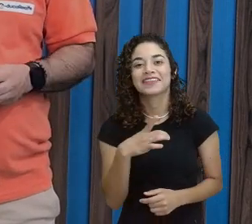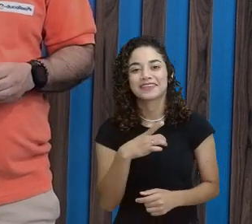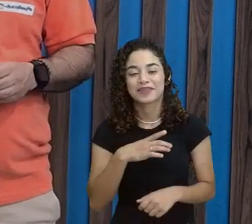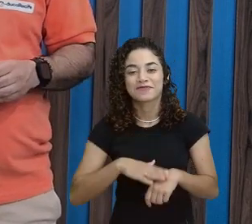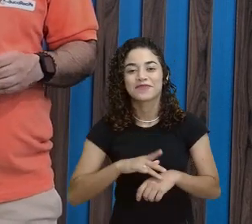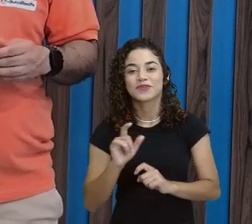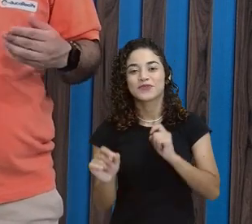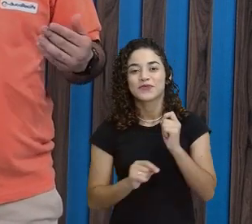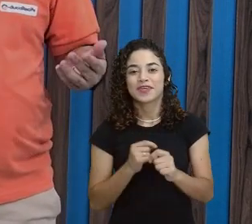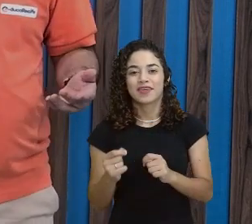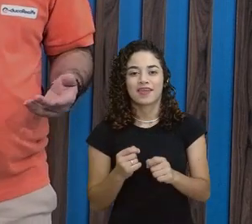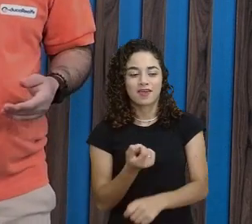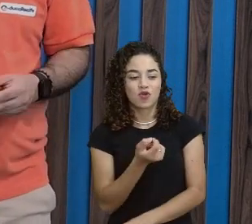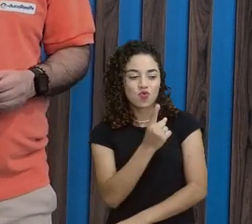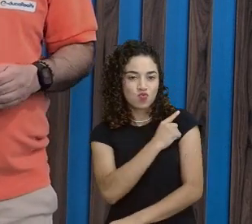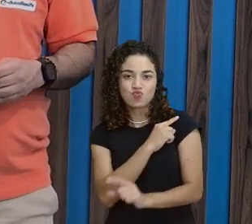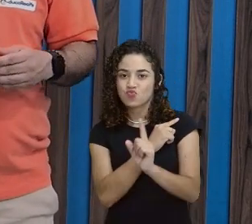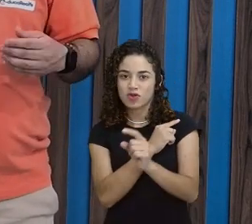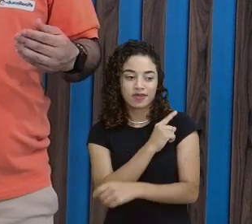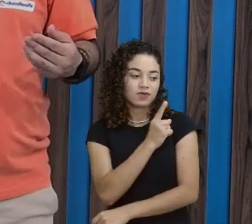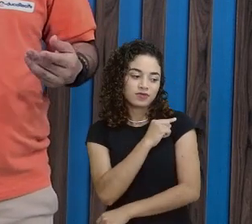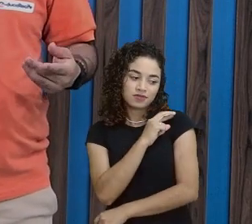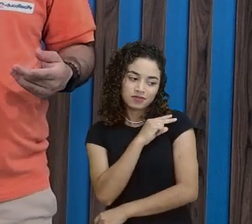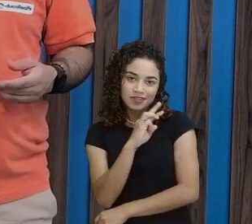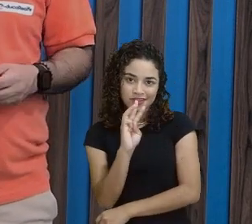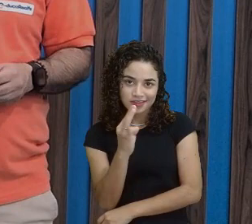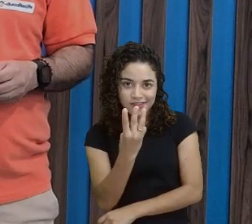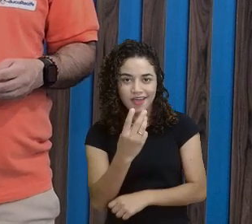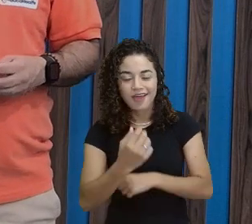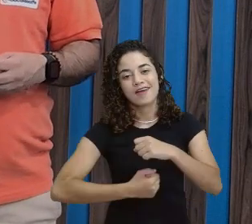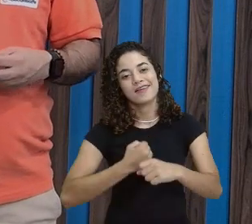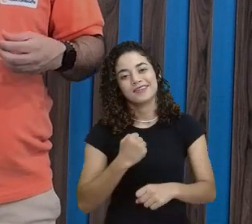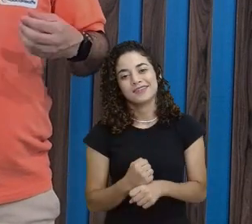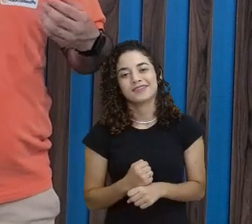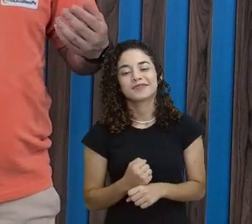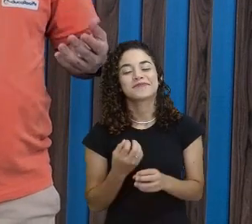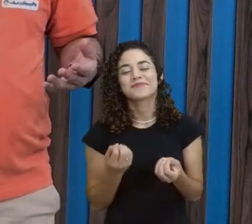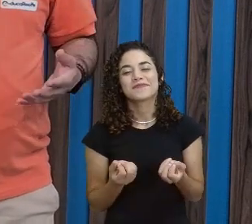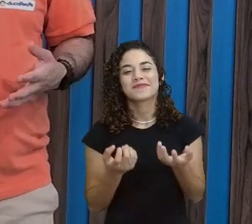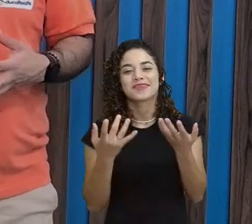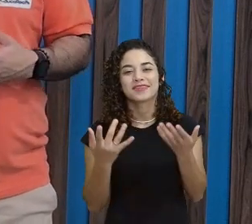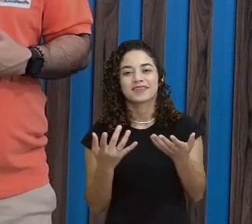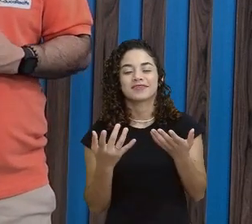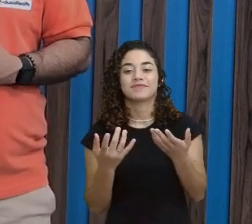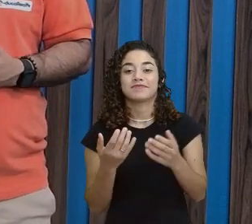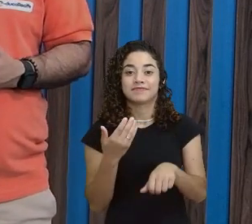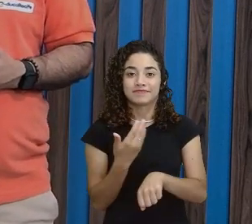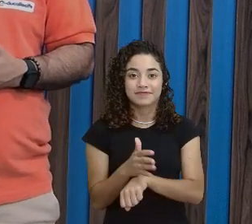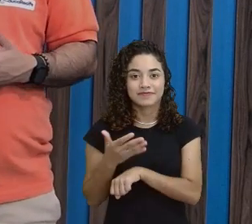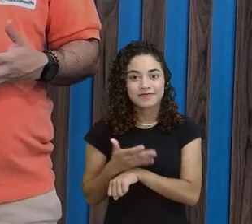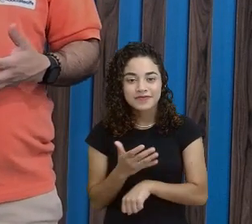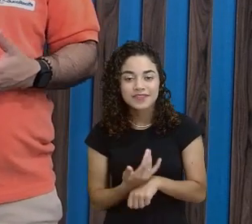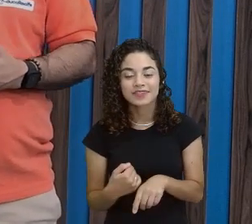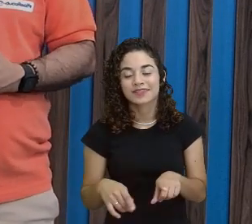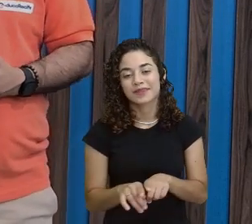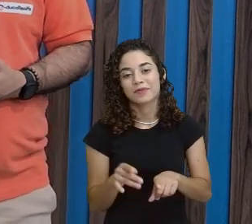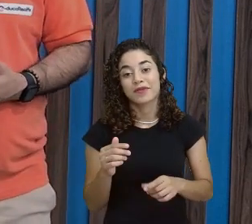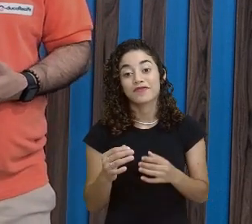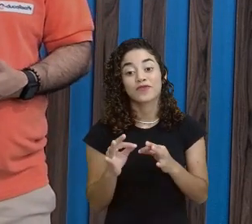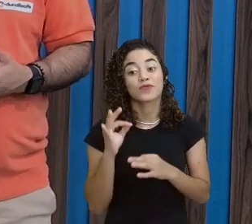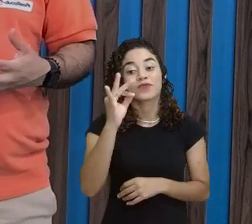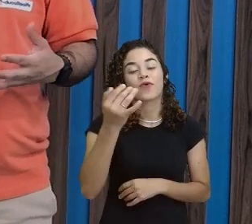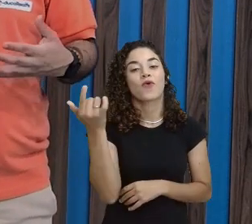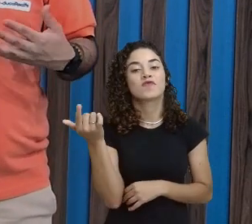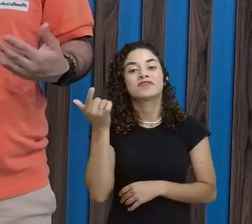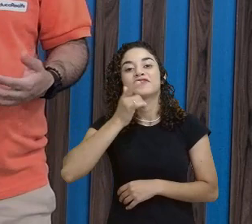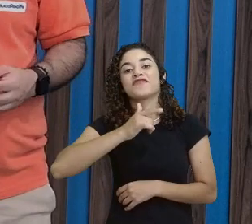3 anos pela frente para se prepararem para ocupar uma vaga nas universidades, né?